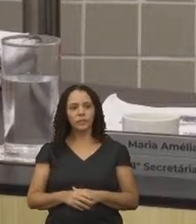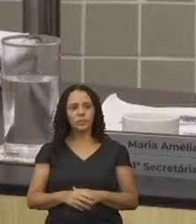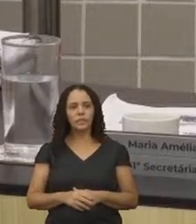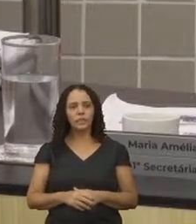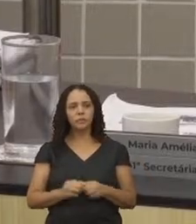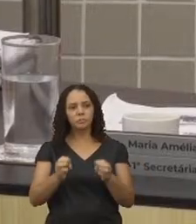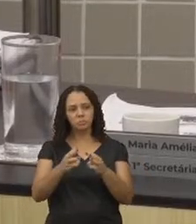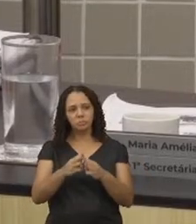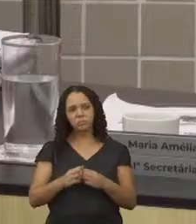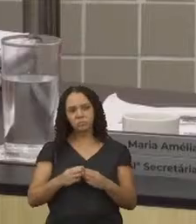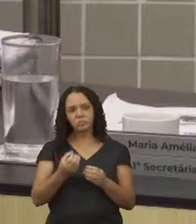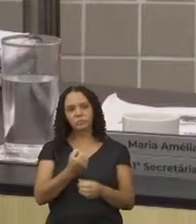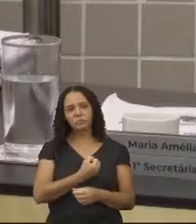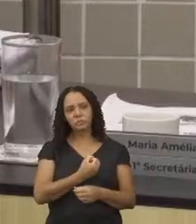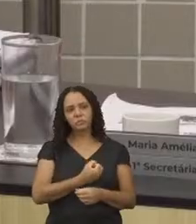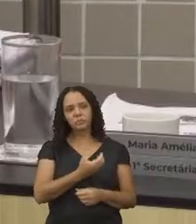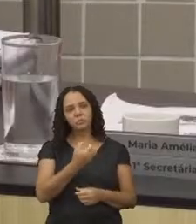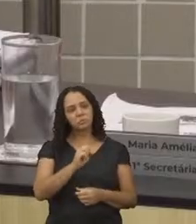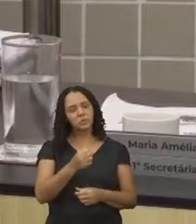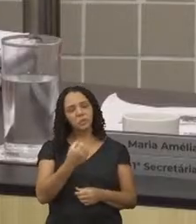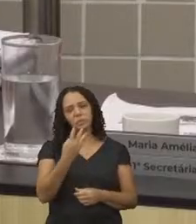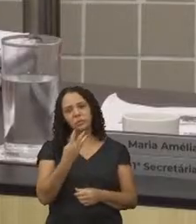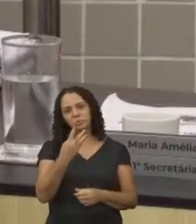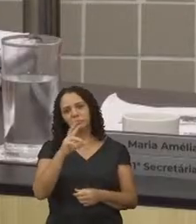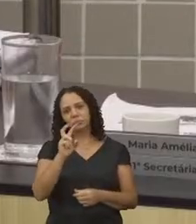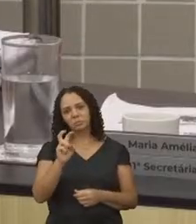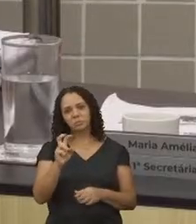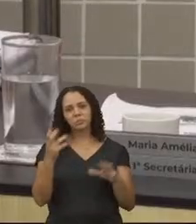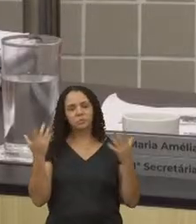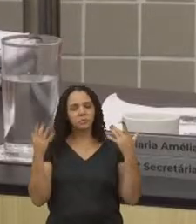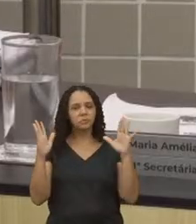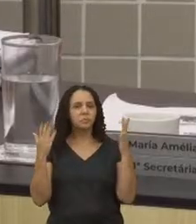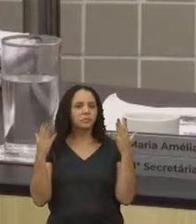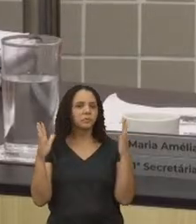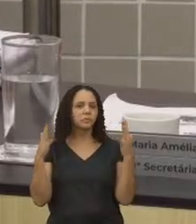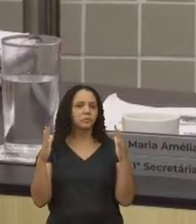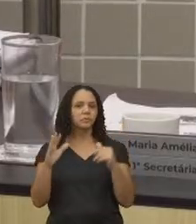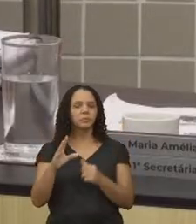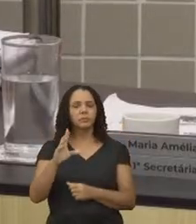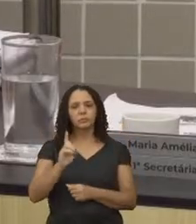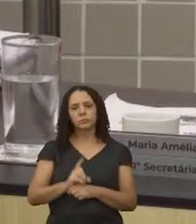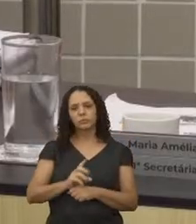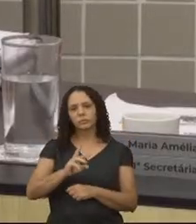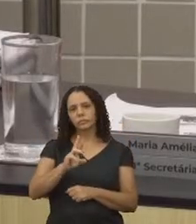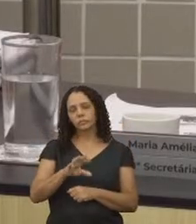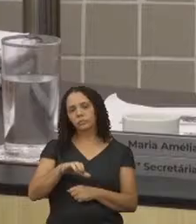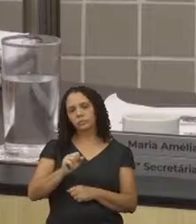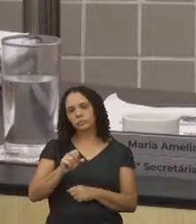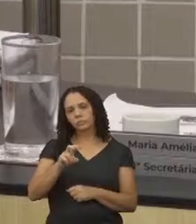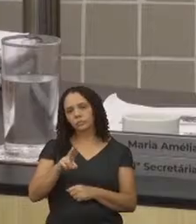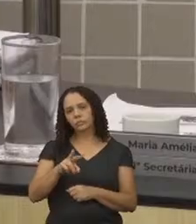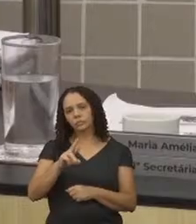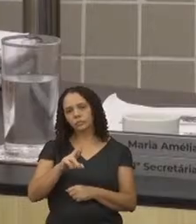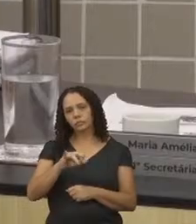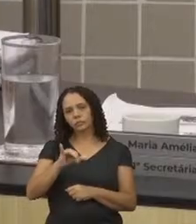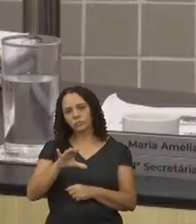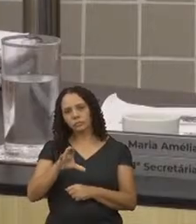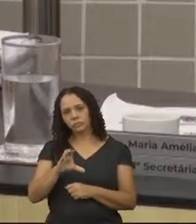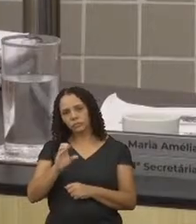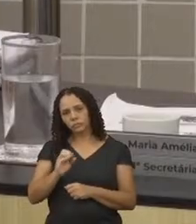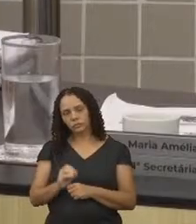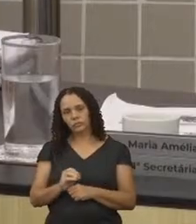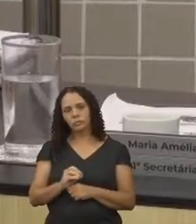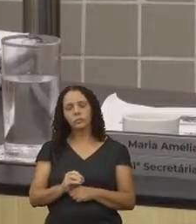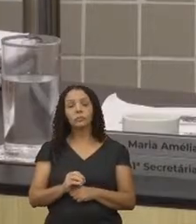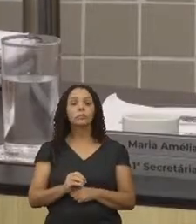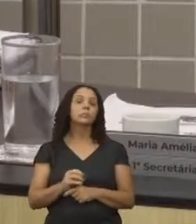Moção 845, moção congratulatória ao Dr. Eurico Gonçalves M. Rosa,